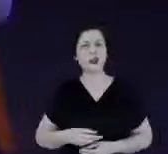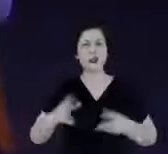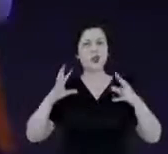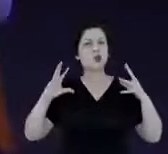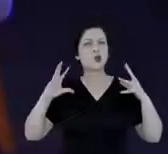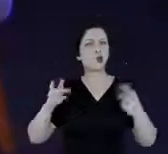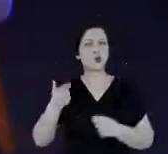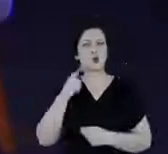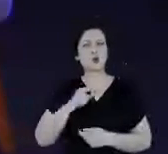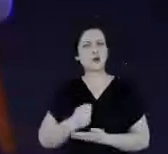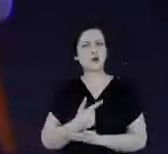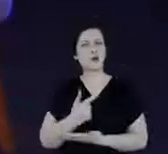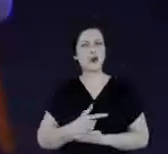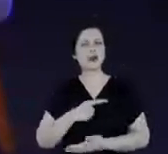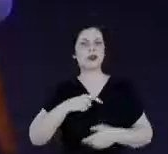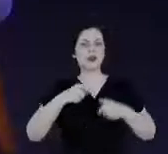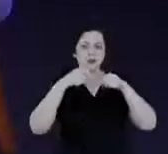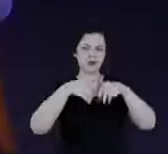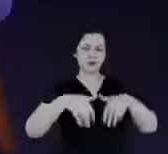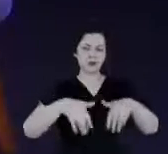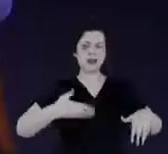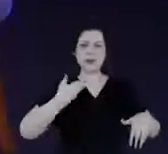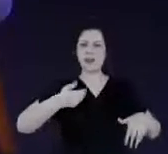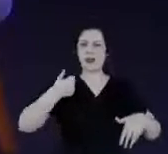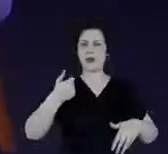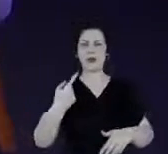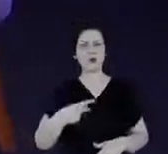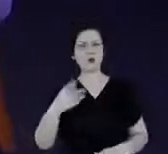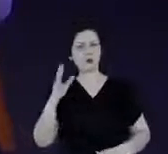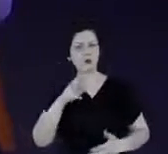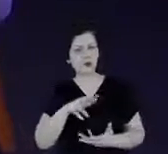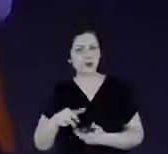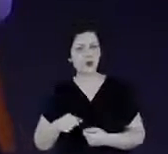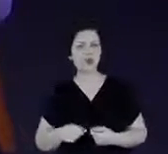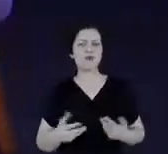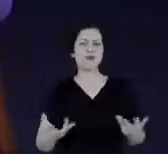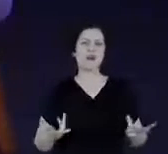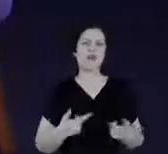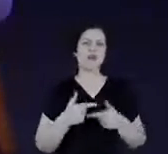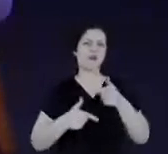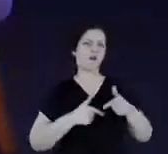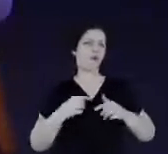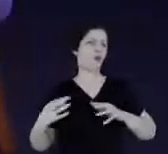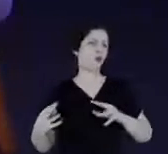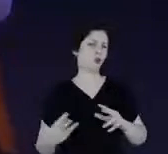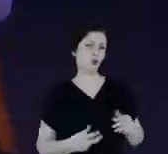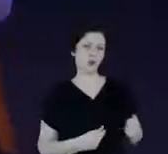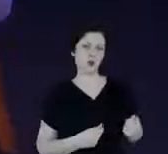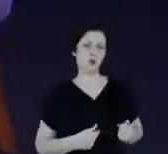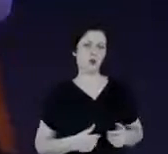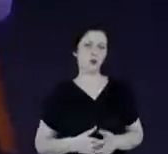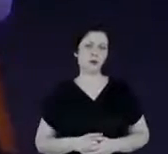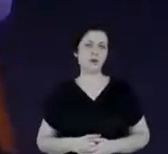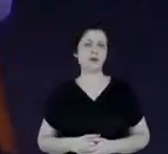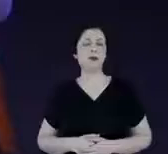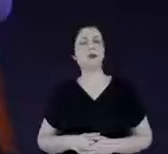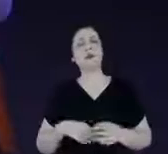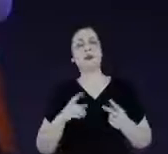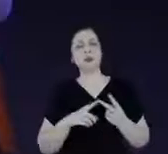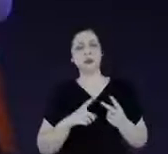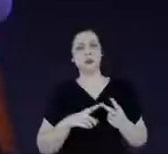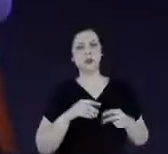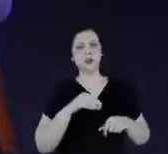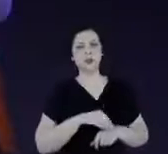a gente tem uma das melhores matrizes do mundo nem é de tirar o chapéu trabalho de todo mundo esse em primeiro lugar né e dois que não